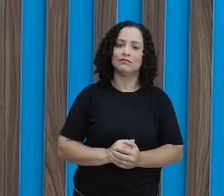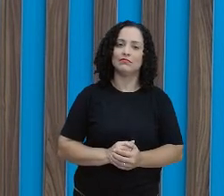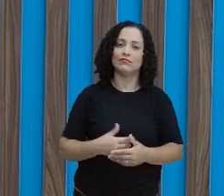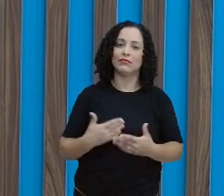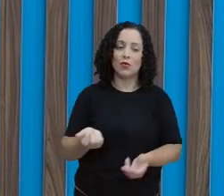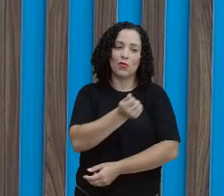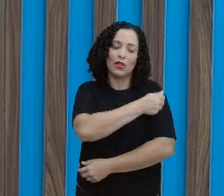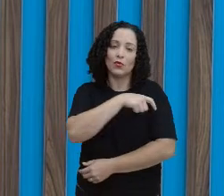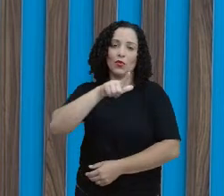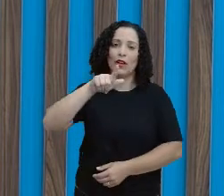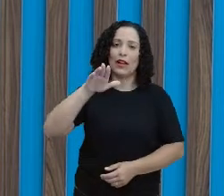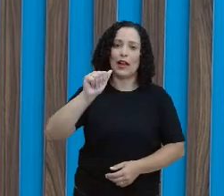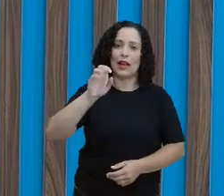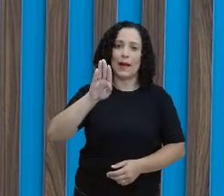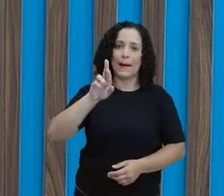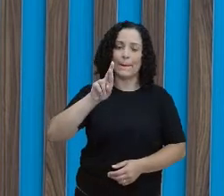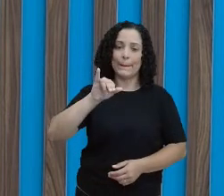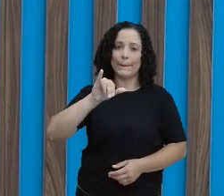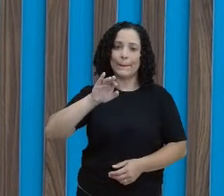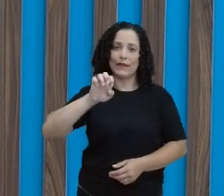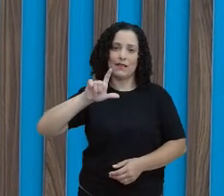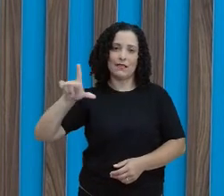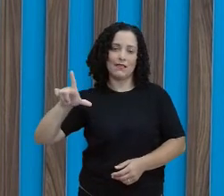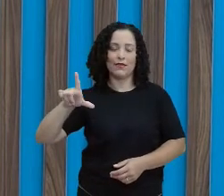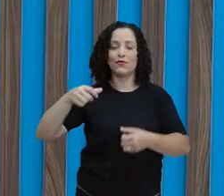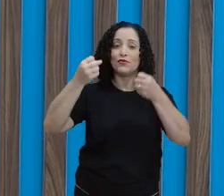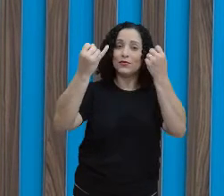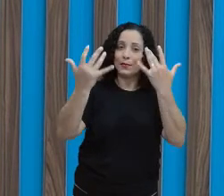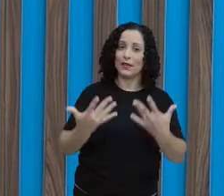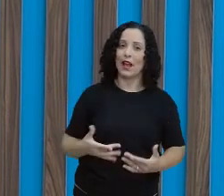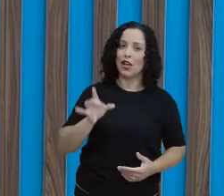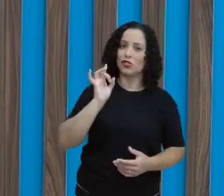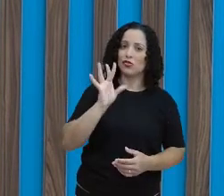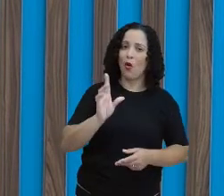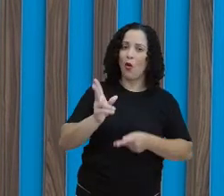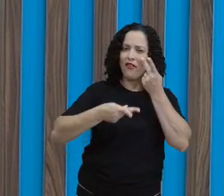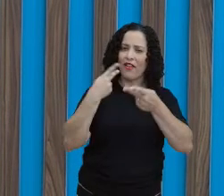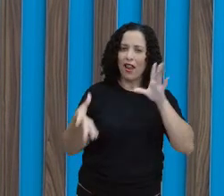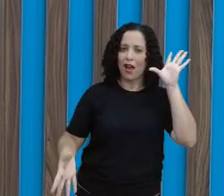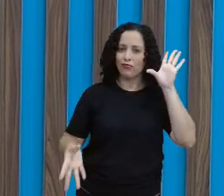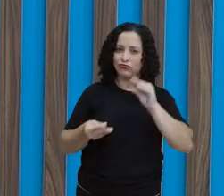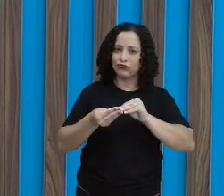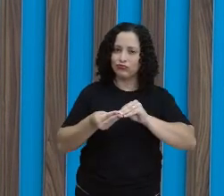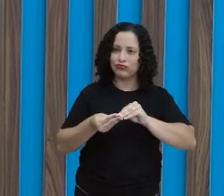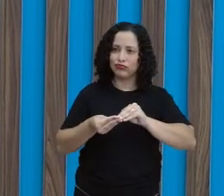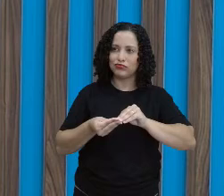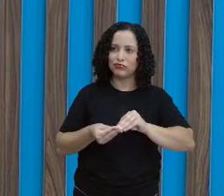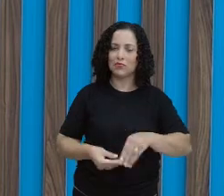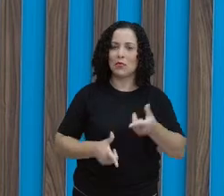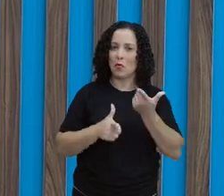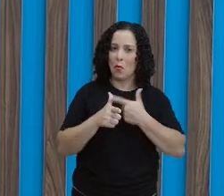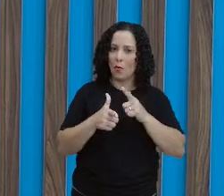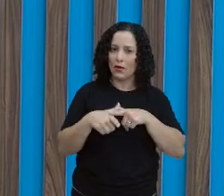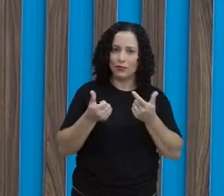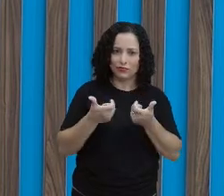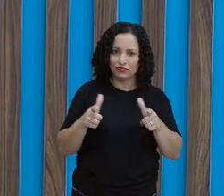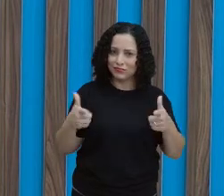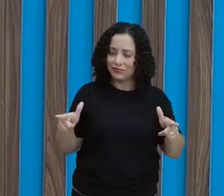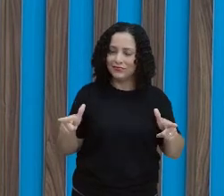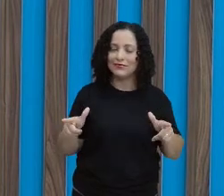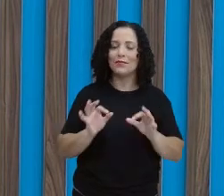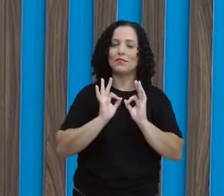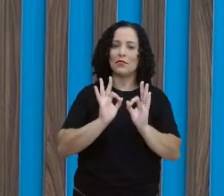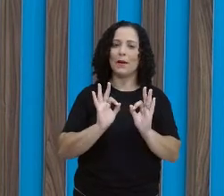Gabriel colocou aqui que não, só vou falar por alto. Aí pode colocar, não tem problema não precisa aprofundar não, mas